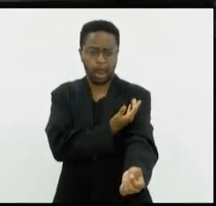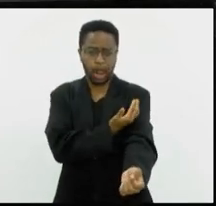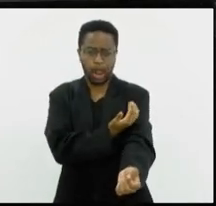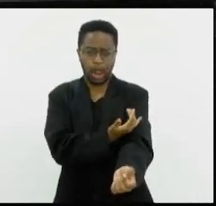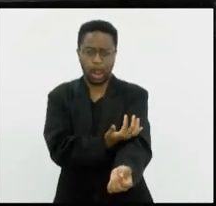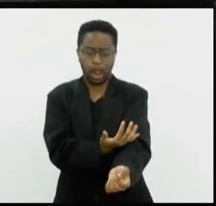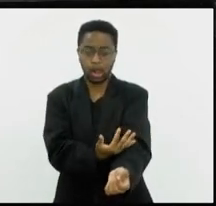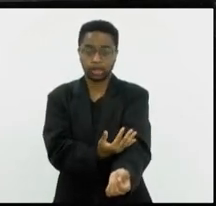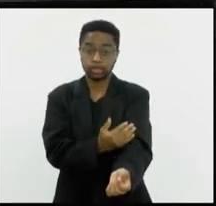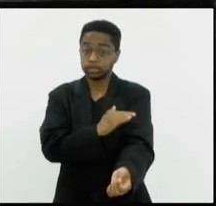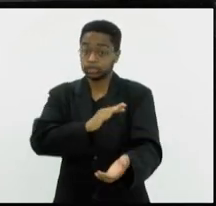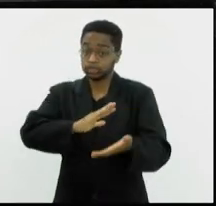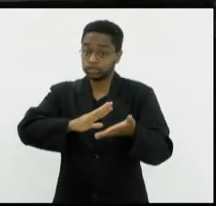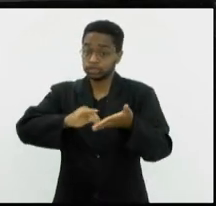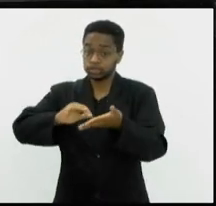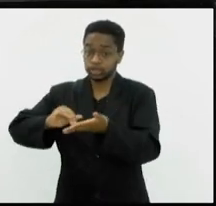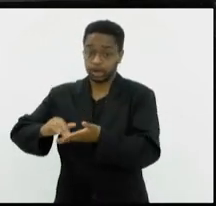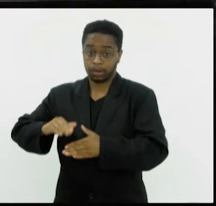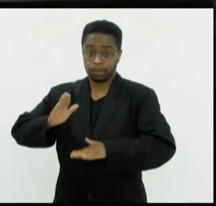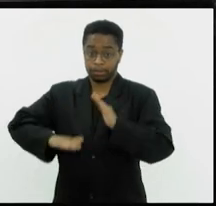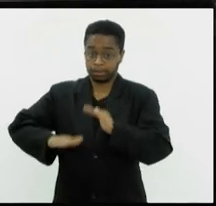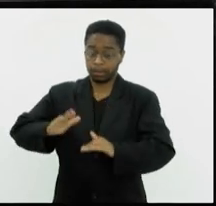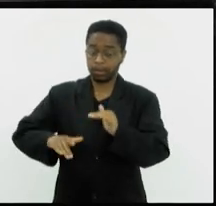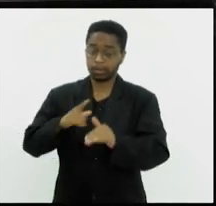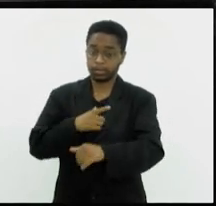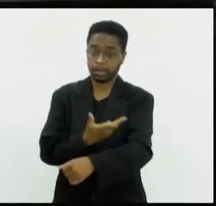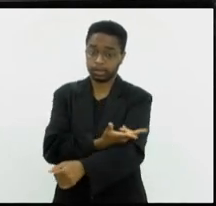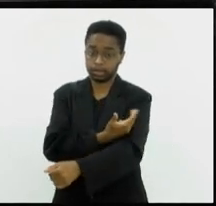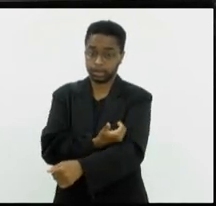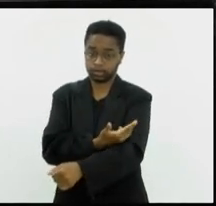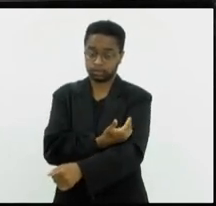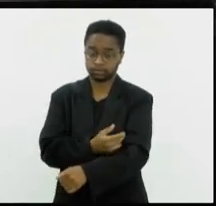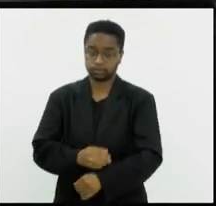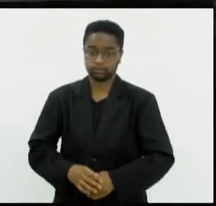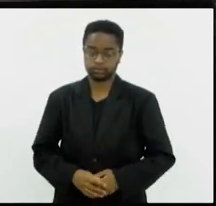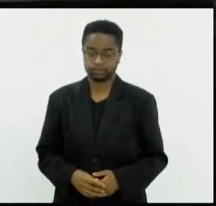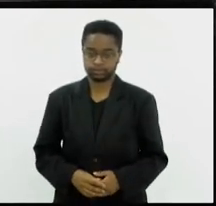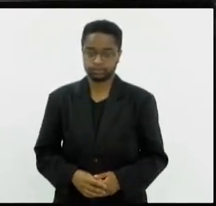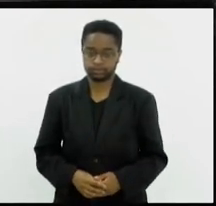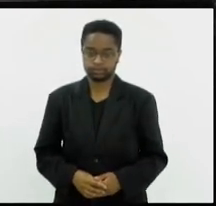para retirar os atabaques que estavam tatuados no braço